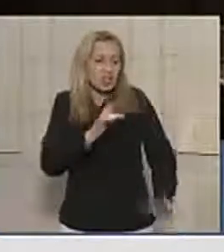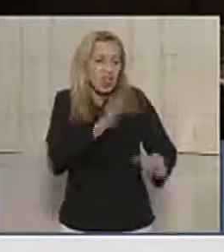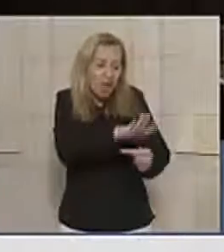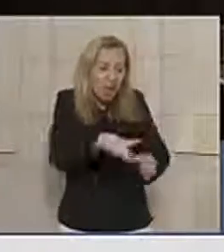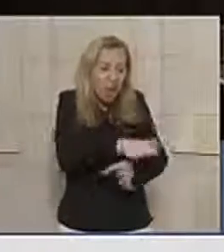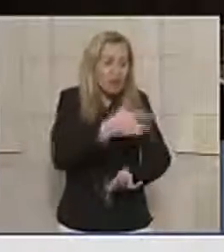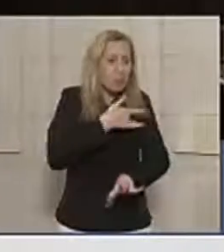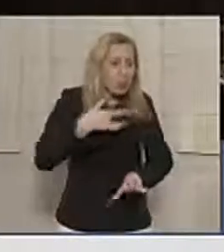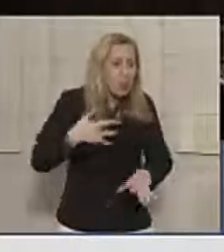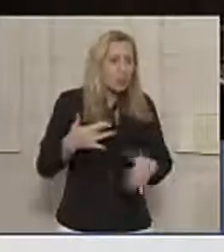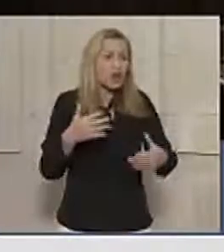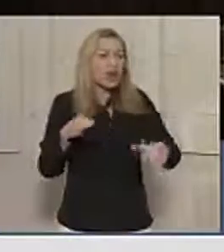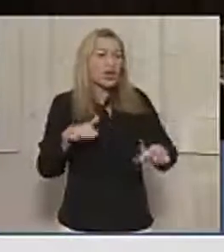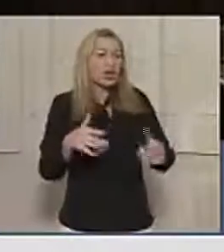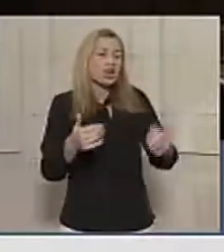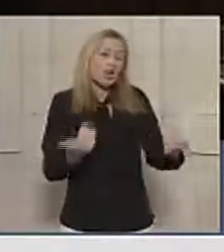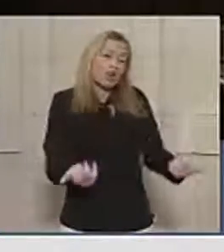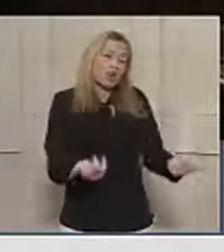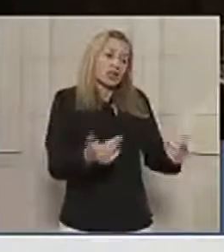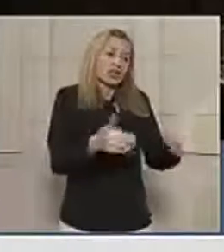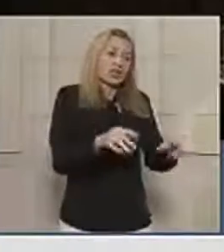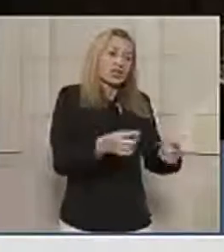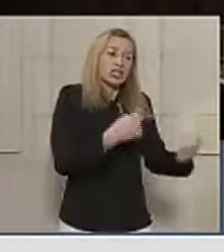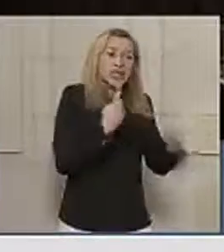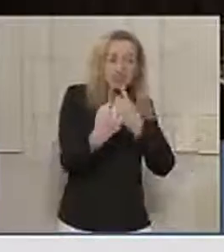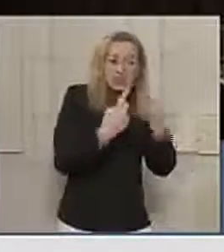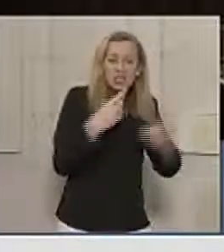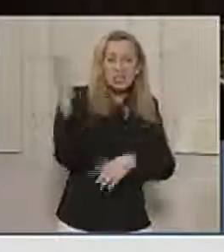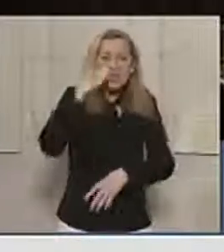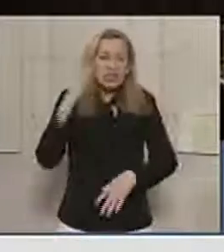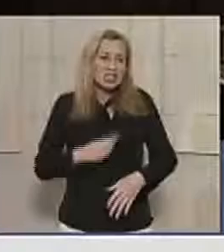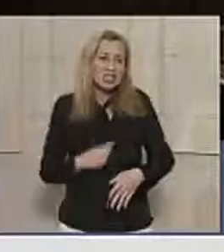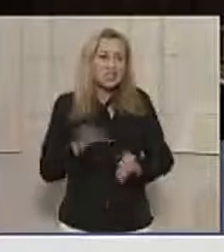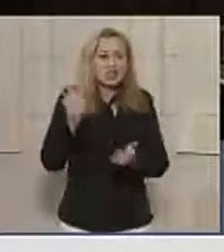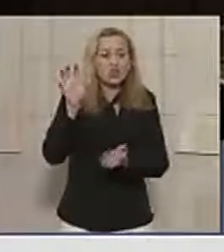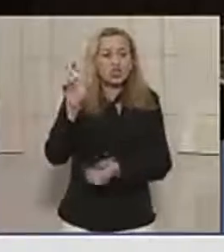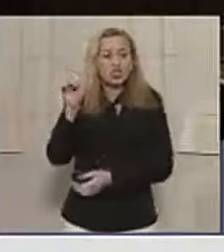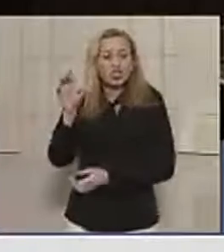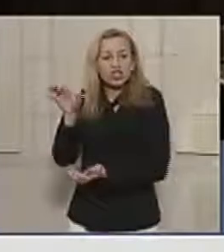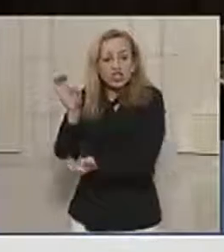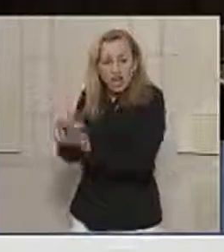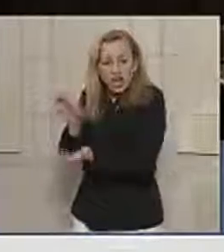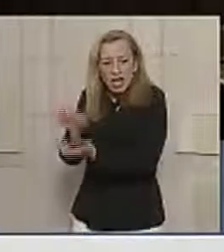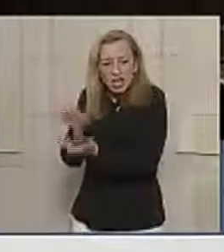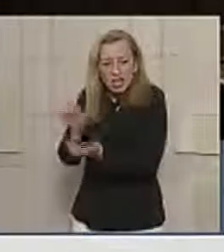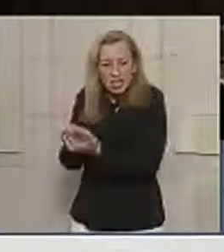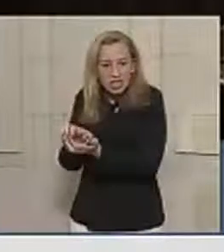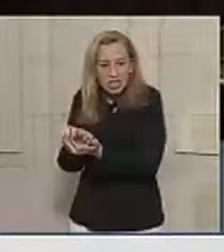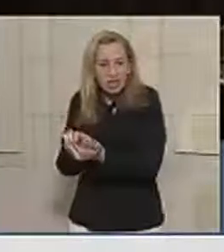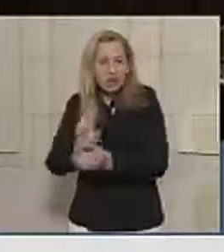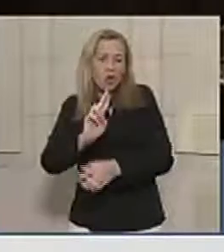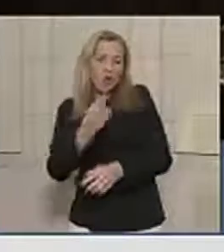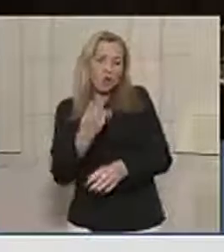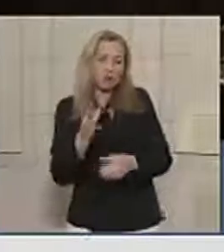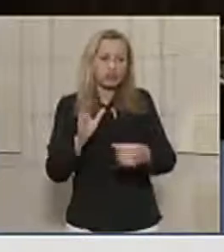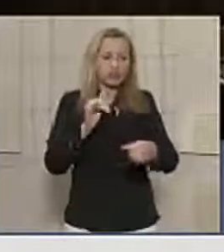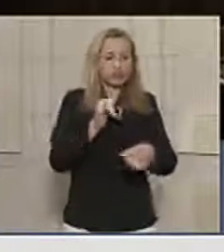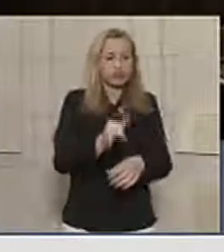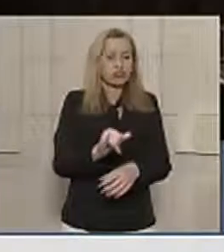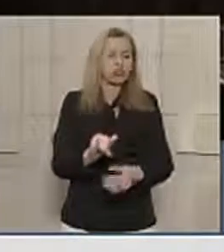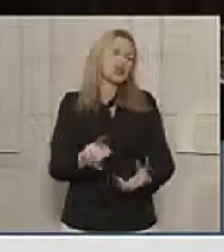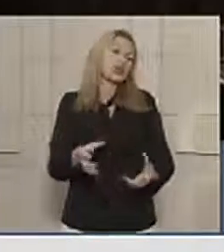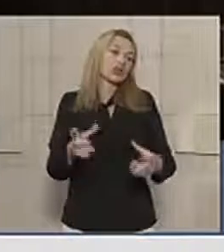na Avenida Brasil, seja no Jacarezinho, ou seja, às margens da Universidade do Estado do Rio de Janeiro.